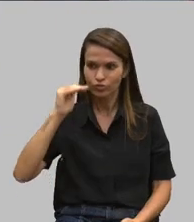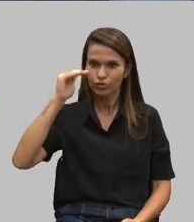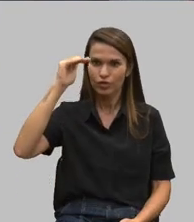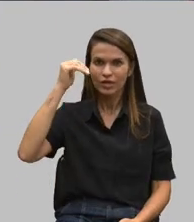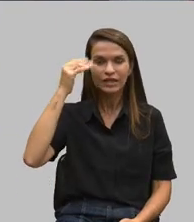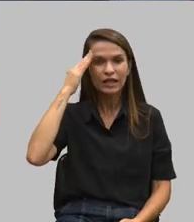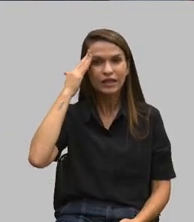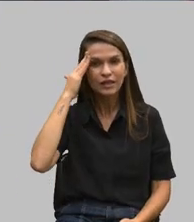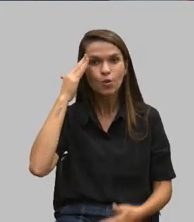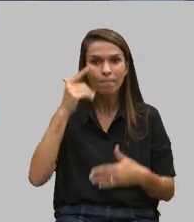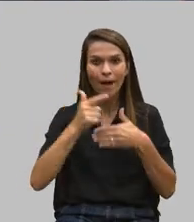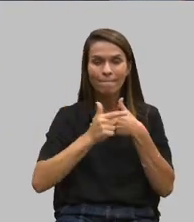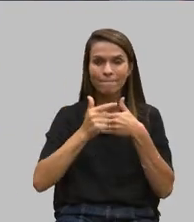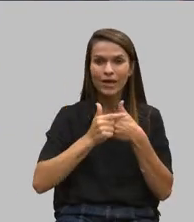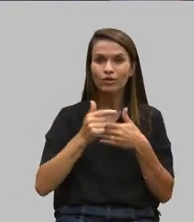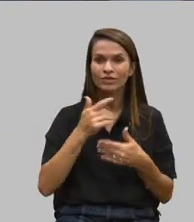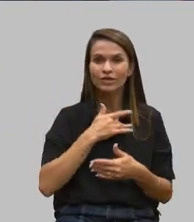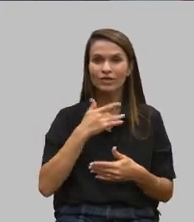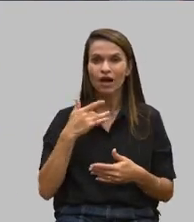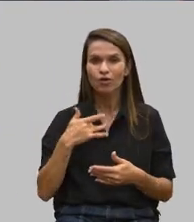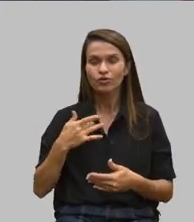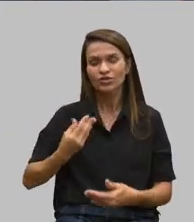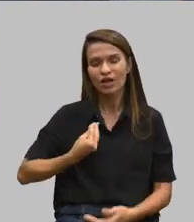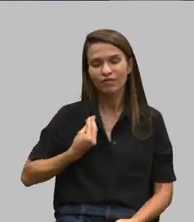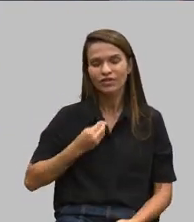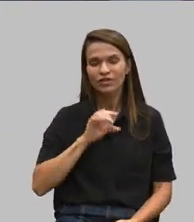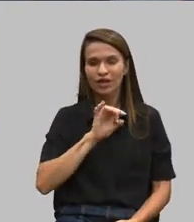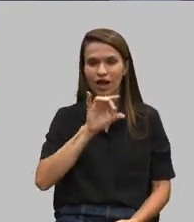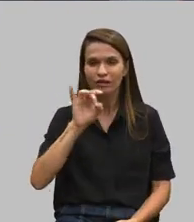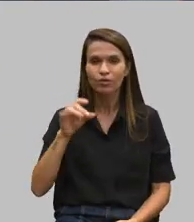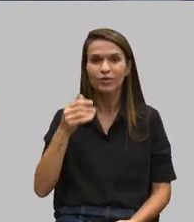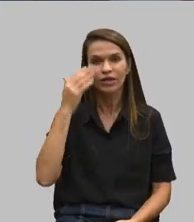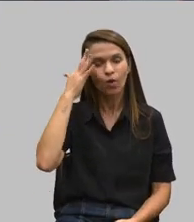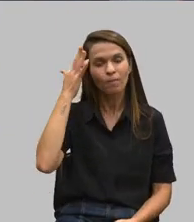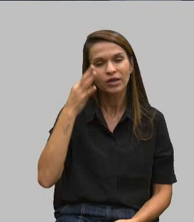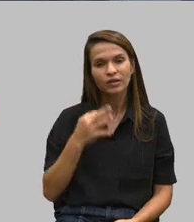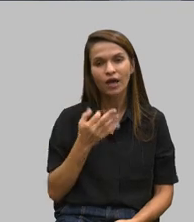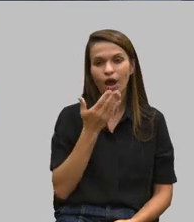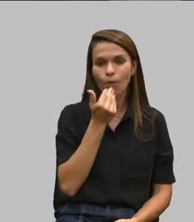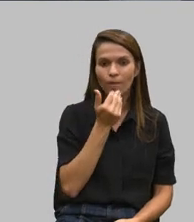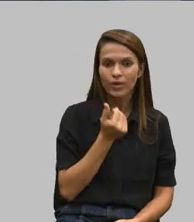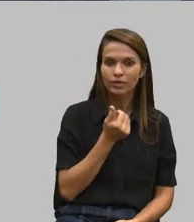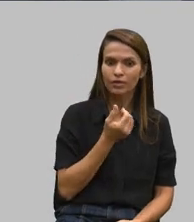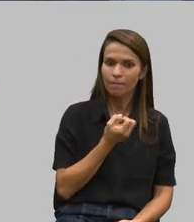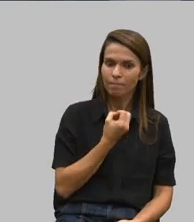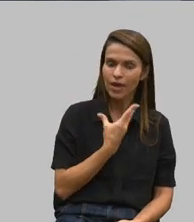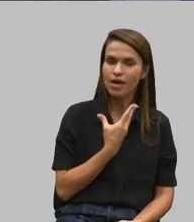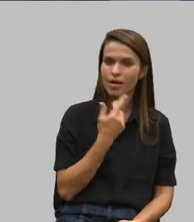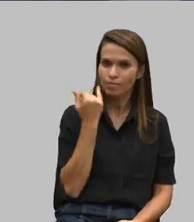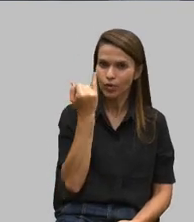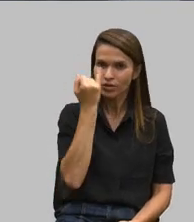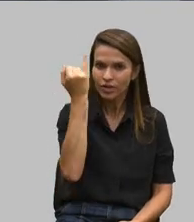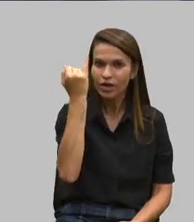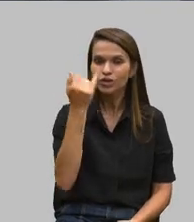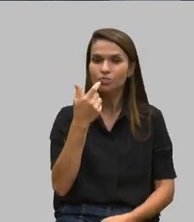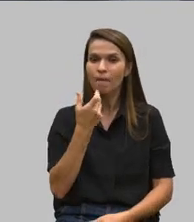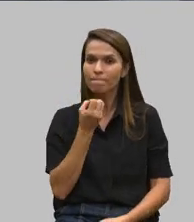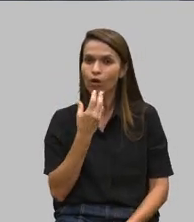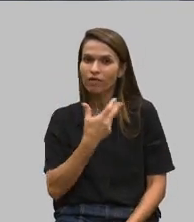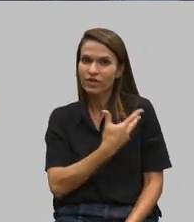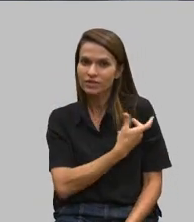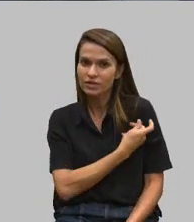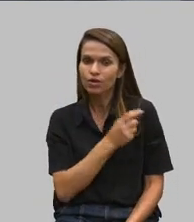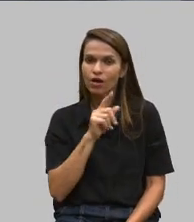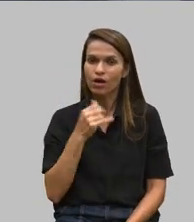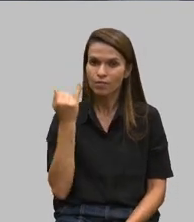cada um para eles entenderem porque uma boa alimentação é importante porque a vacinação é importante para vocês entenderem nós temos um recurso